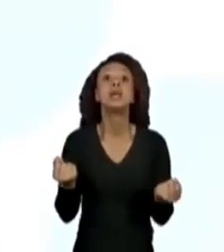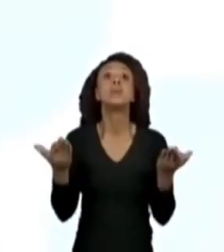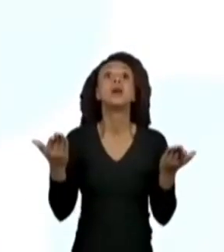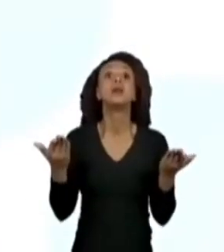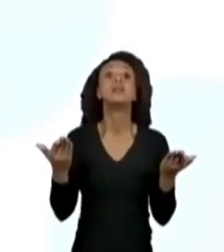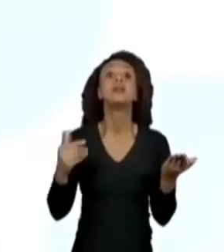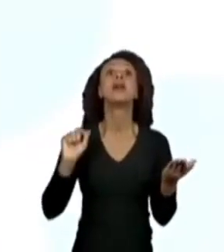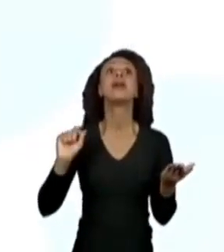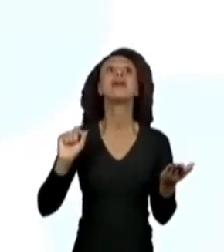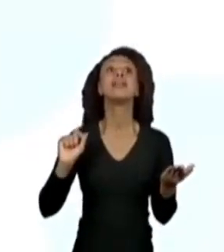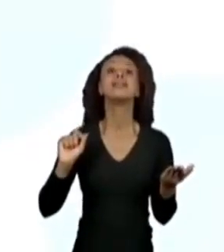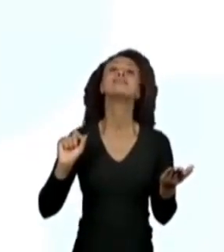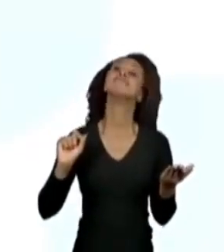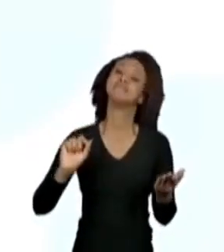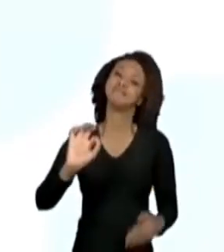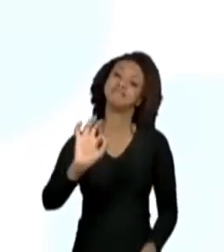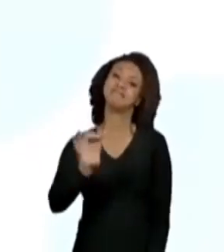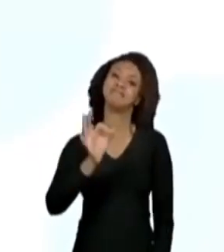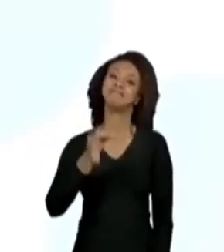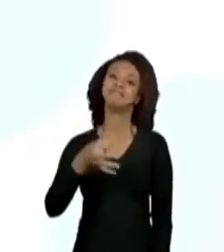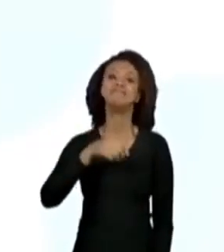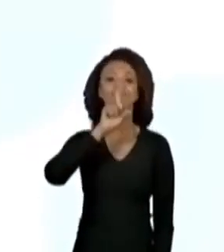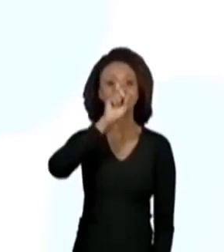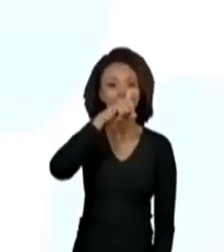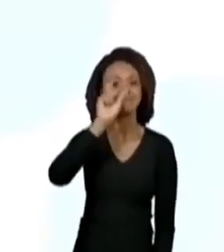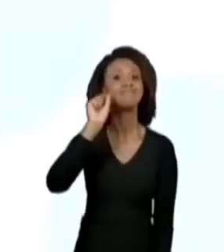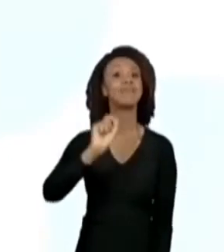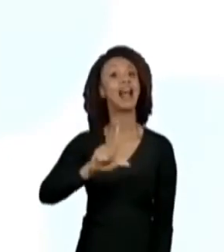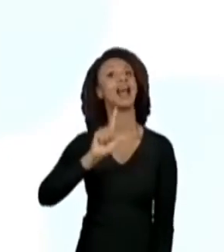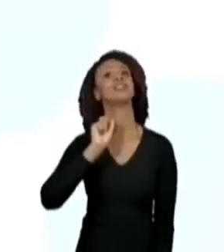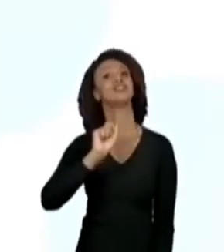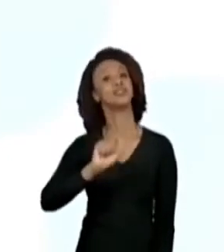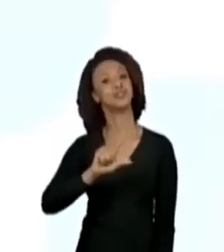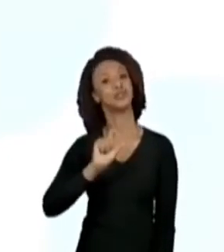ganhou? Arara Azul. Arara